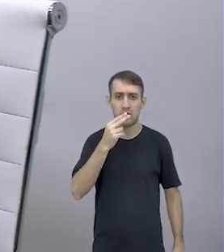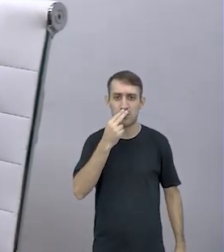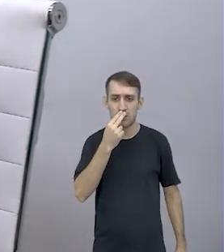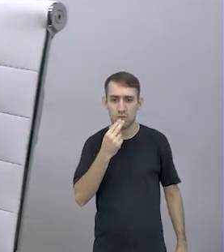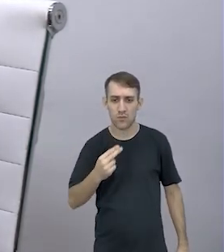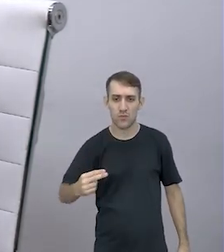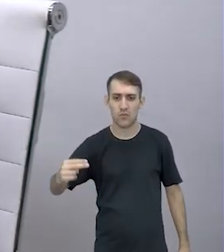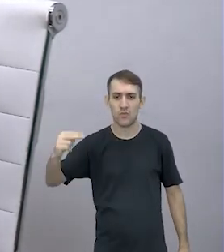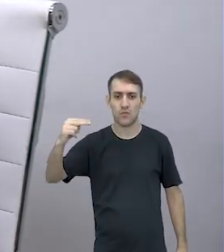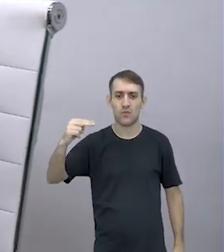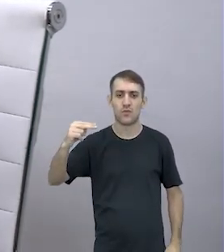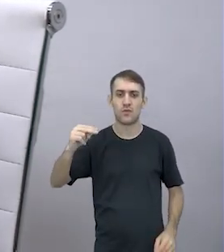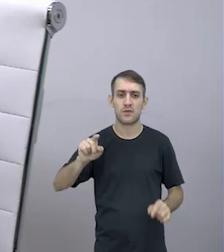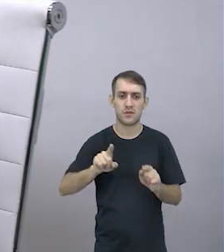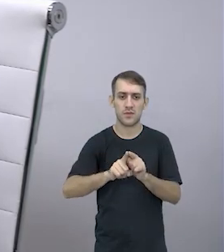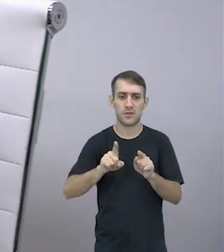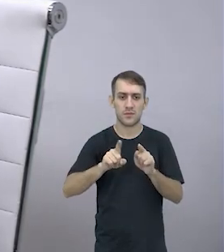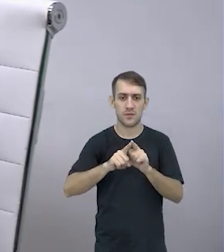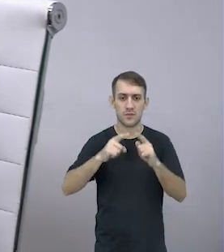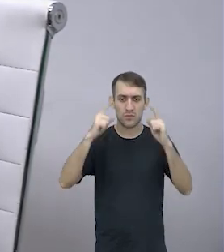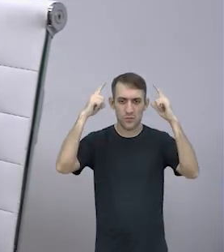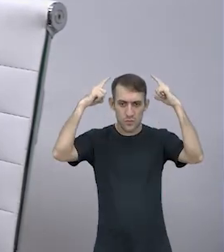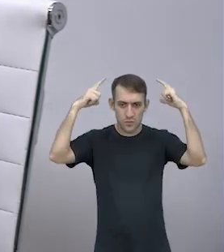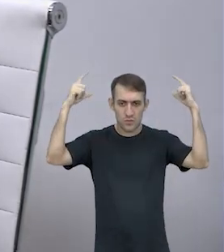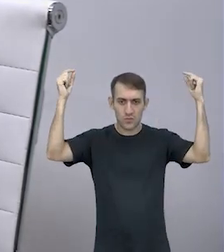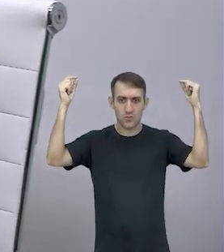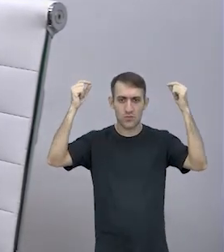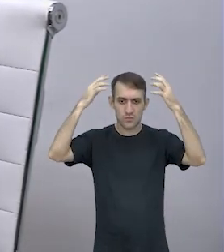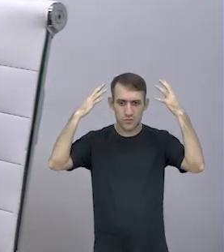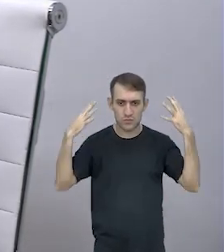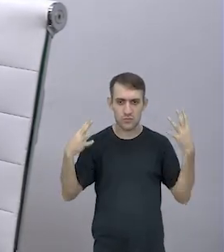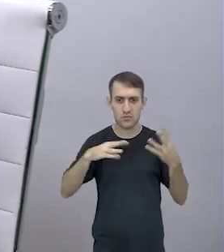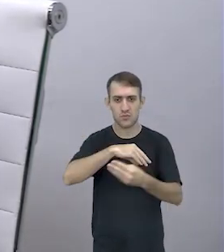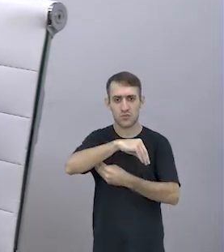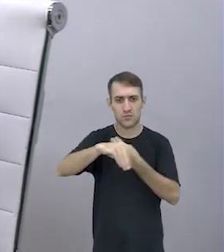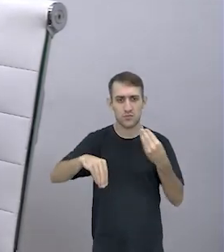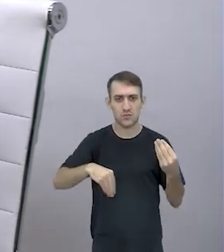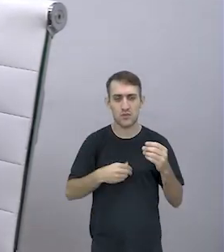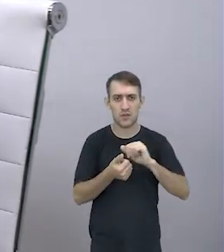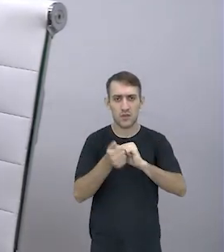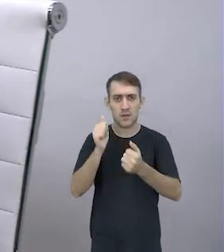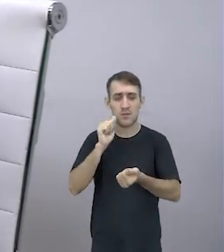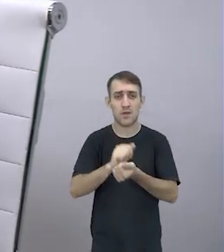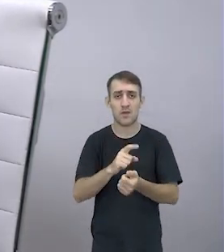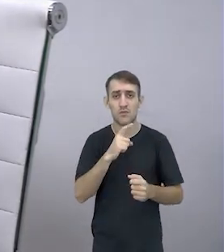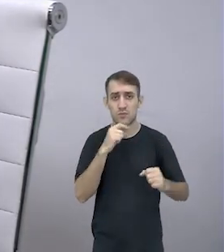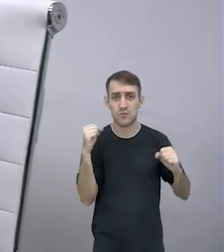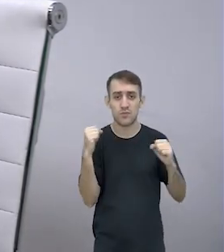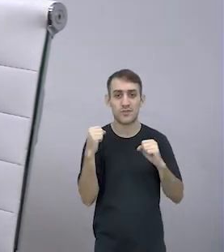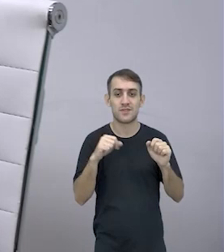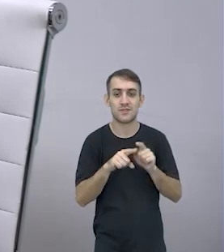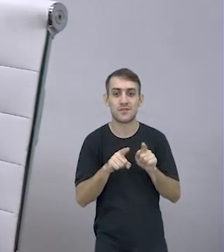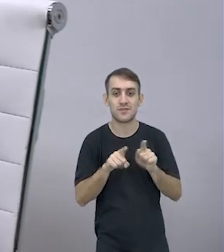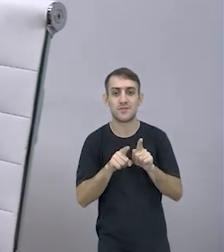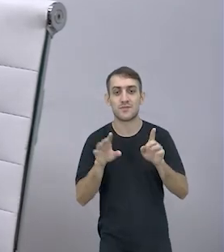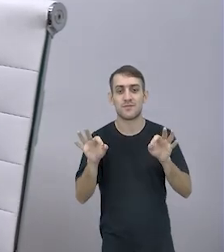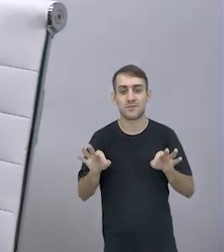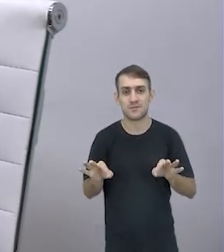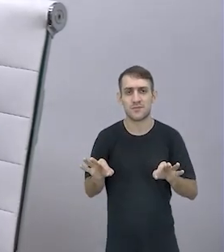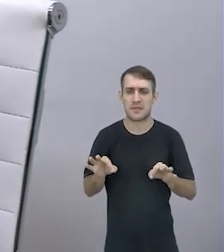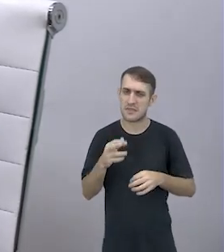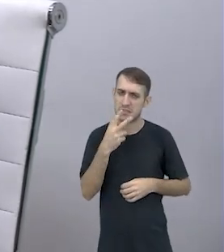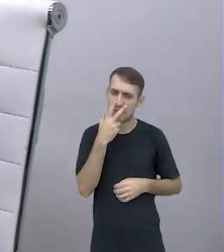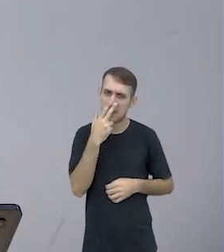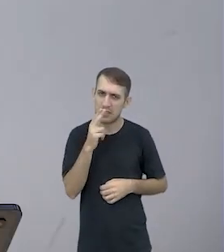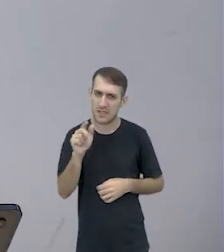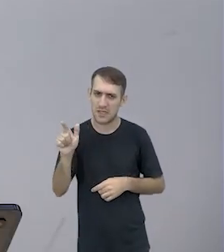orelhas, gordura subcutânea, cabelos longos, desgrenhados, sangue adaptado ao frio. Parte mamute, parte... será que